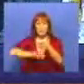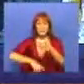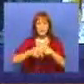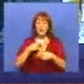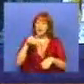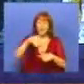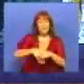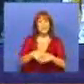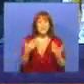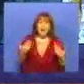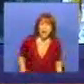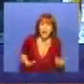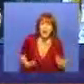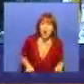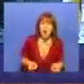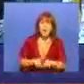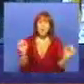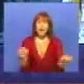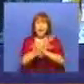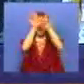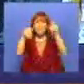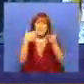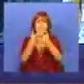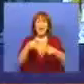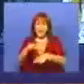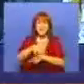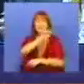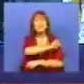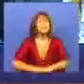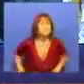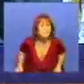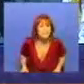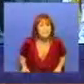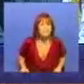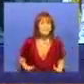não votamos isso agora para que fique clarificada essa situação.